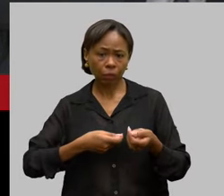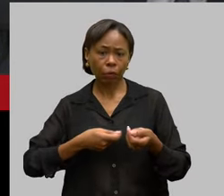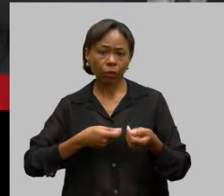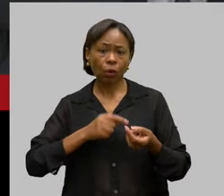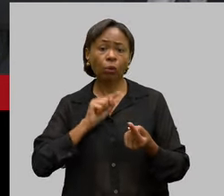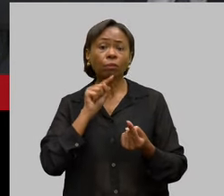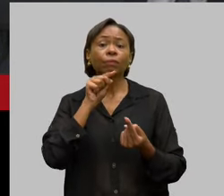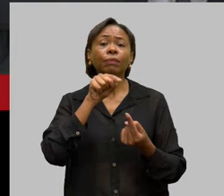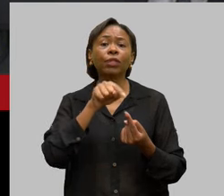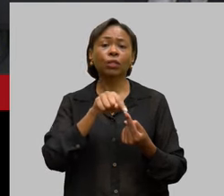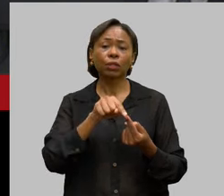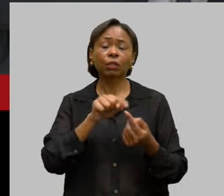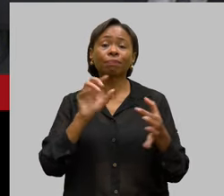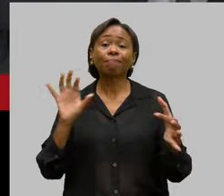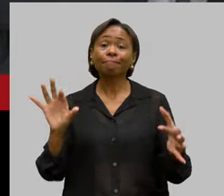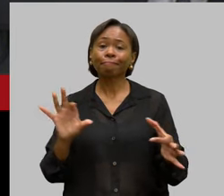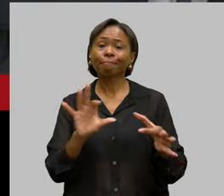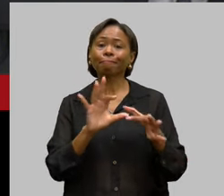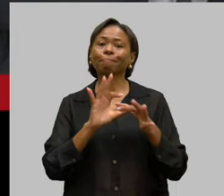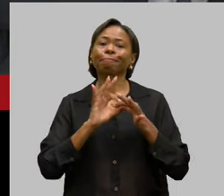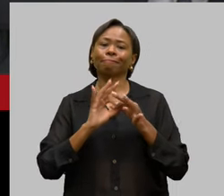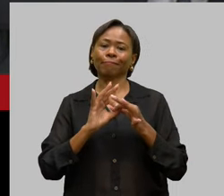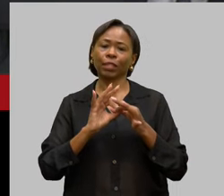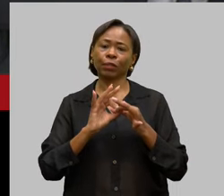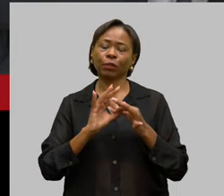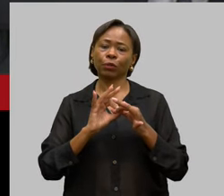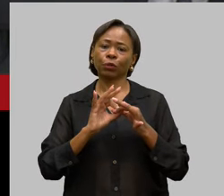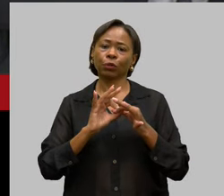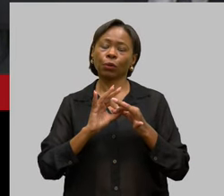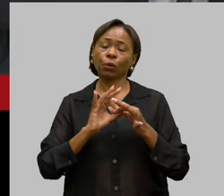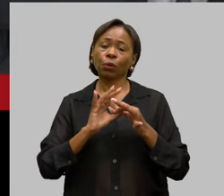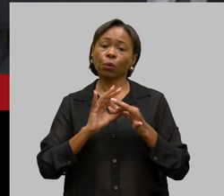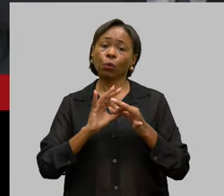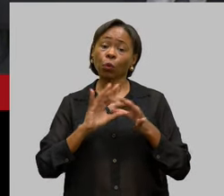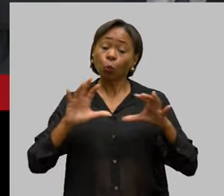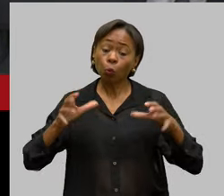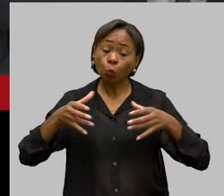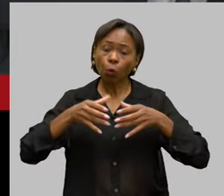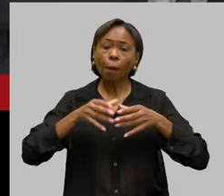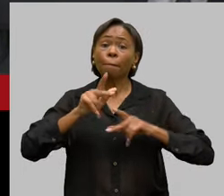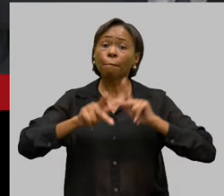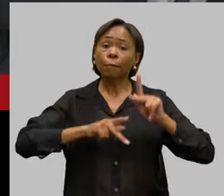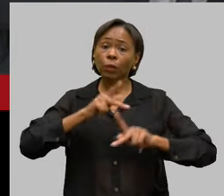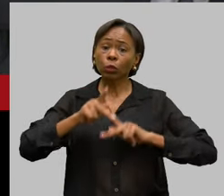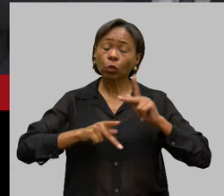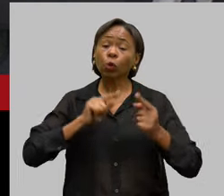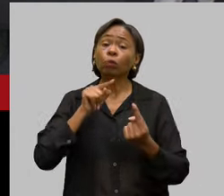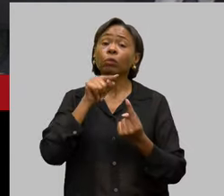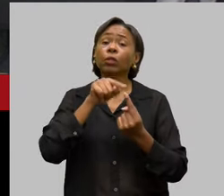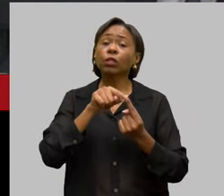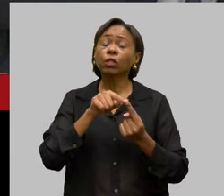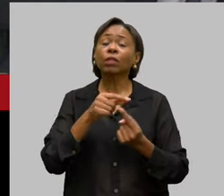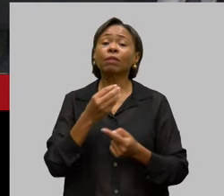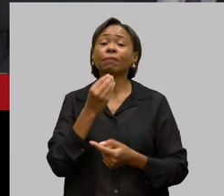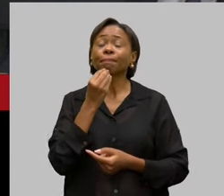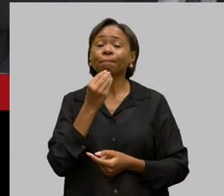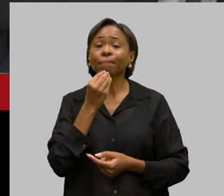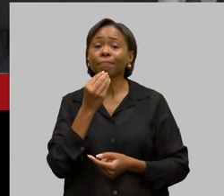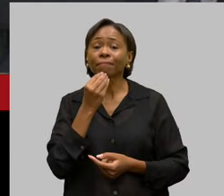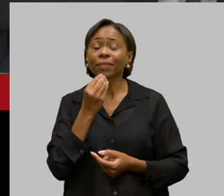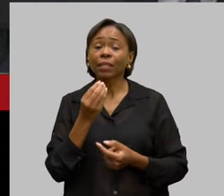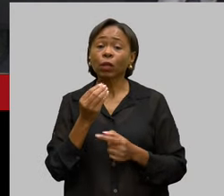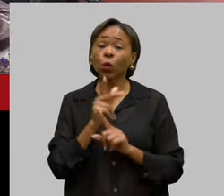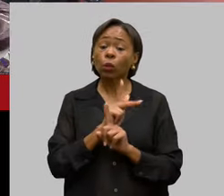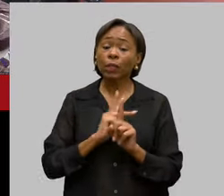união de pessoas que querem um sistema Previdenciário equilibrado vai doer para